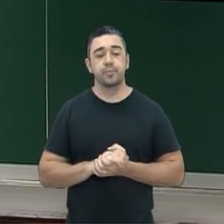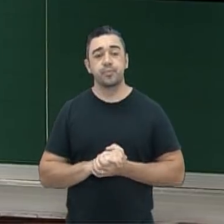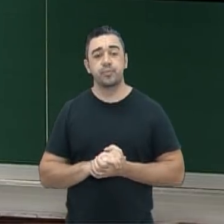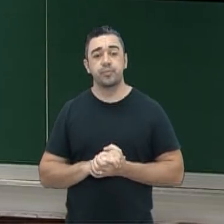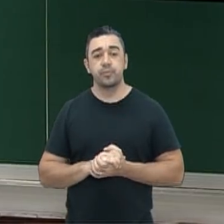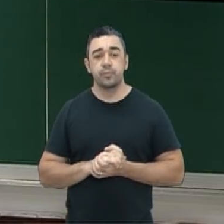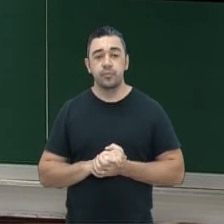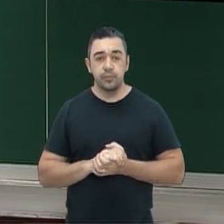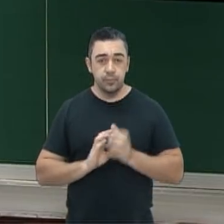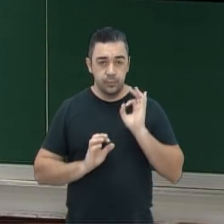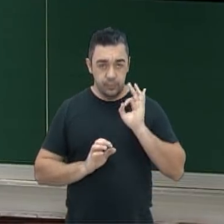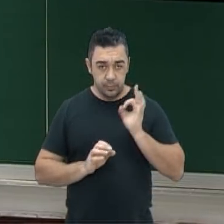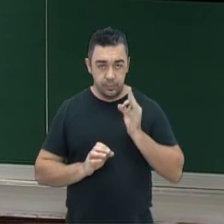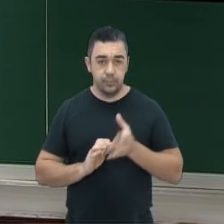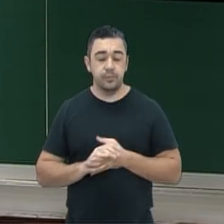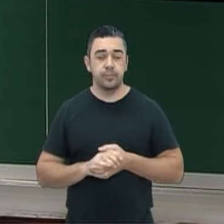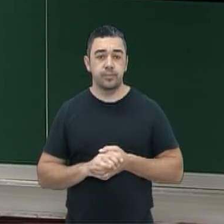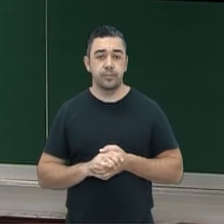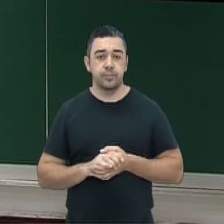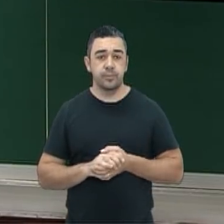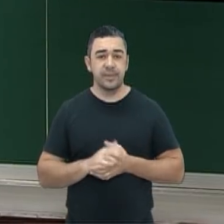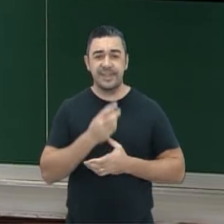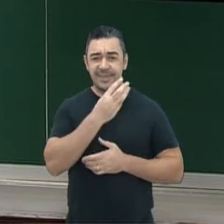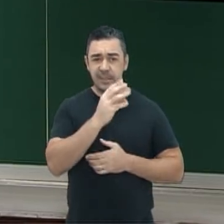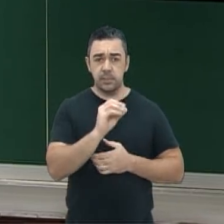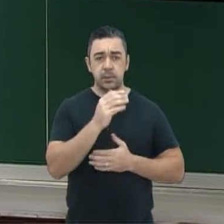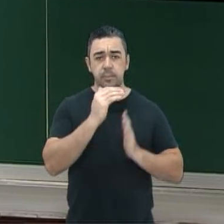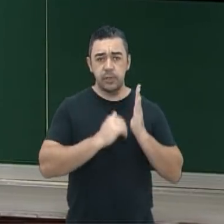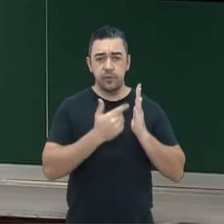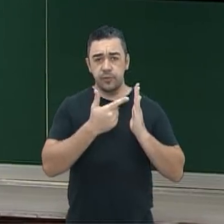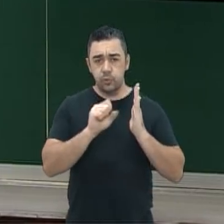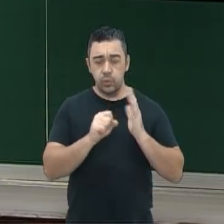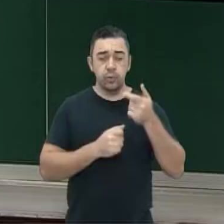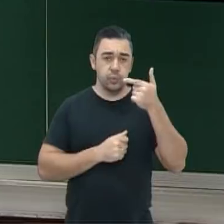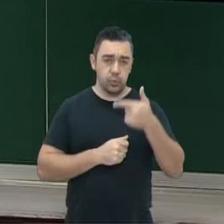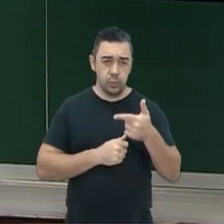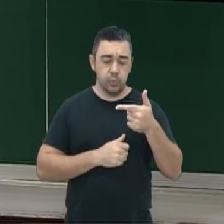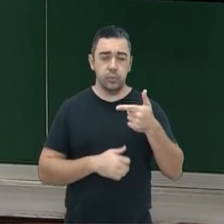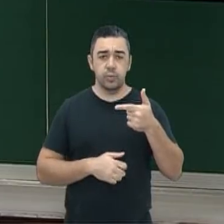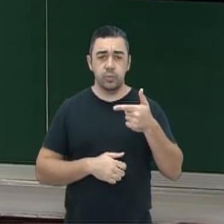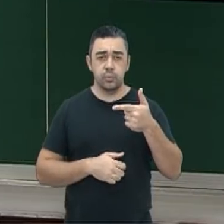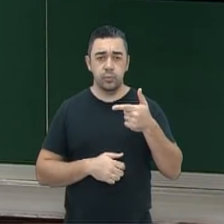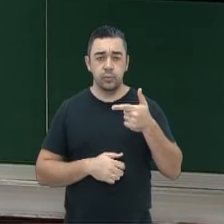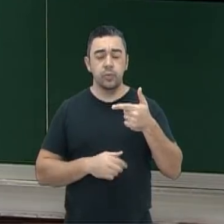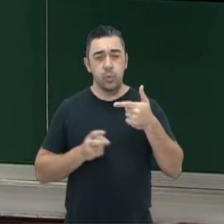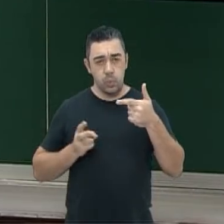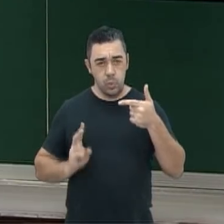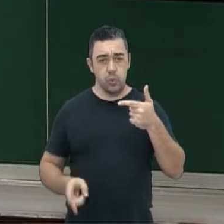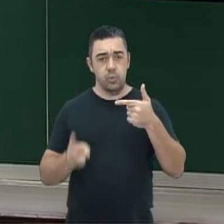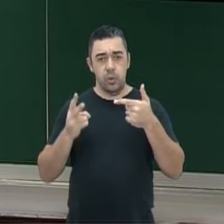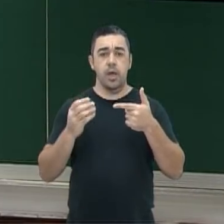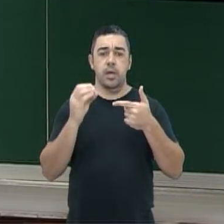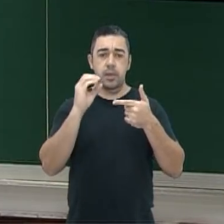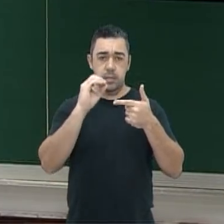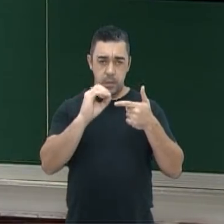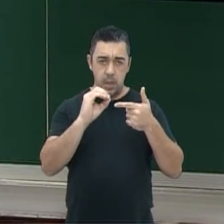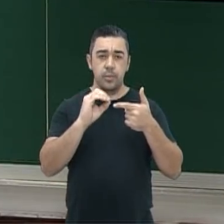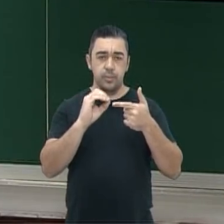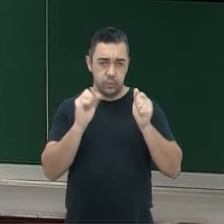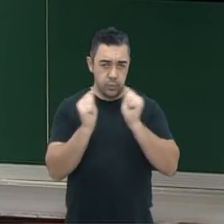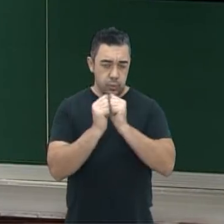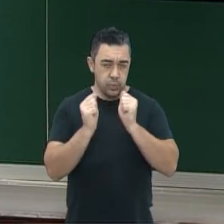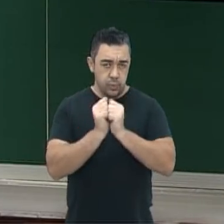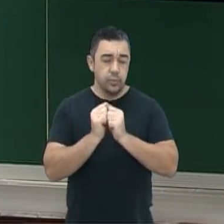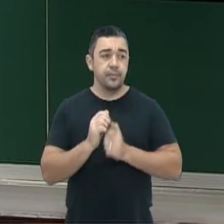28. 30 menos 28, 2. Para eu continuar, eu vou acrescentar um zero,